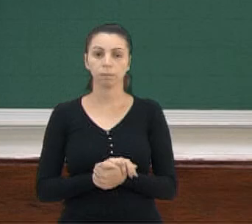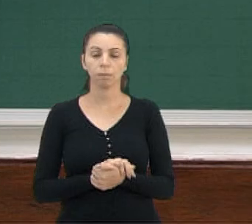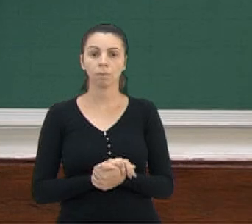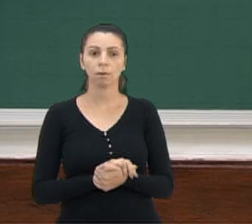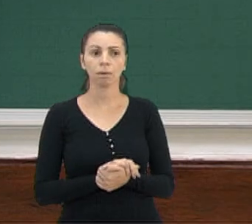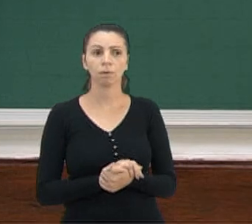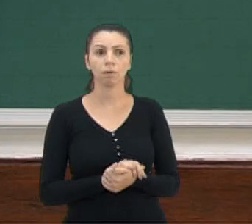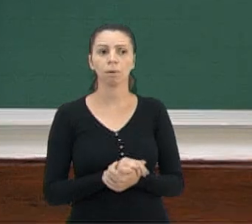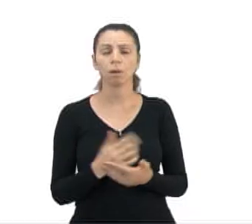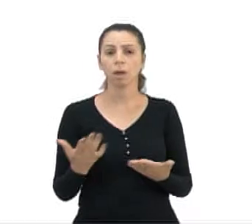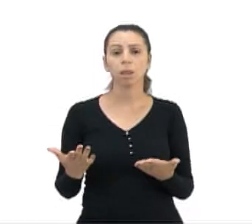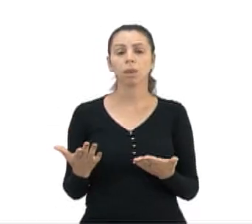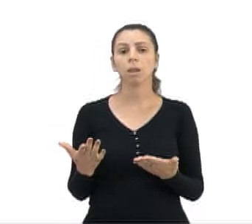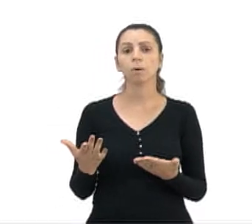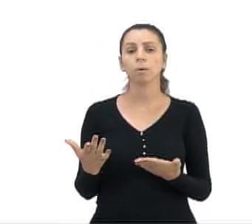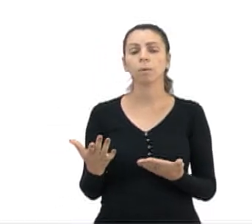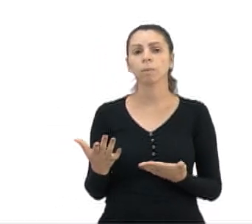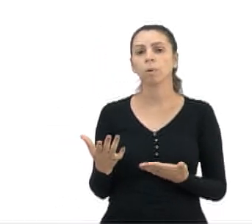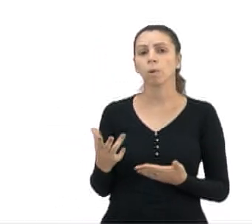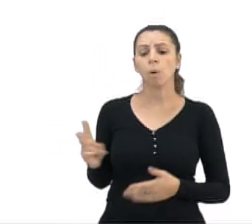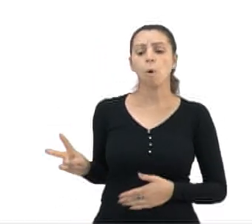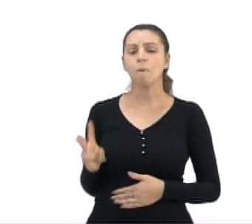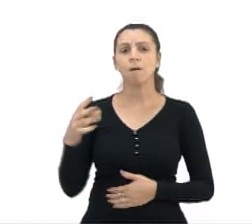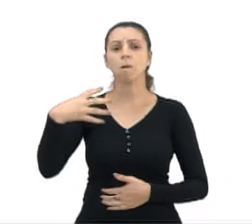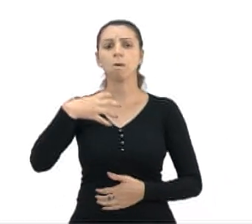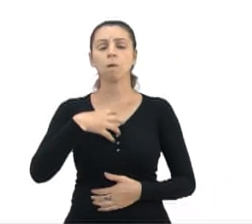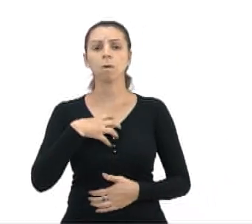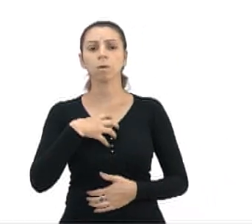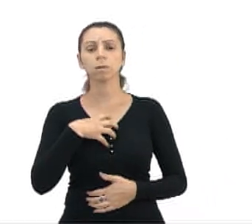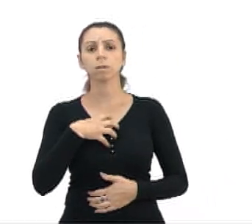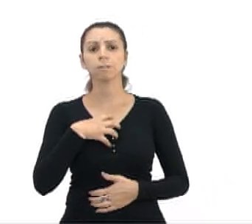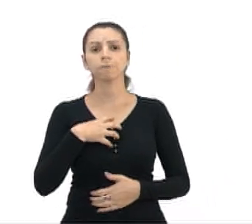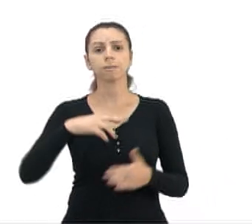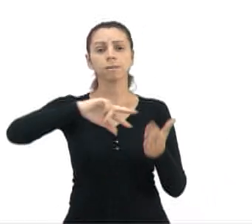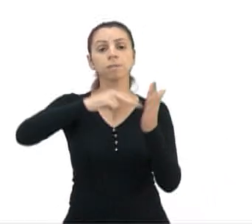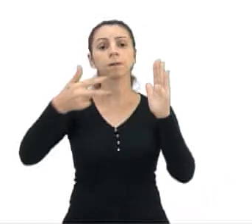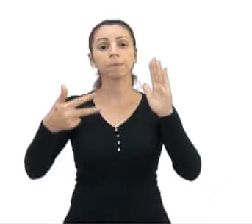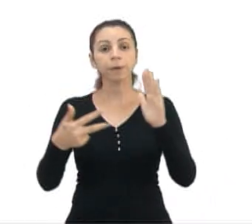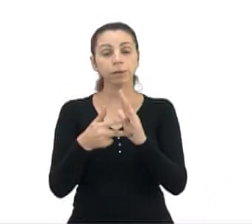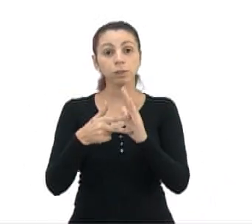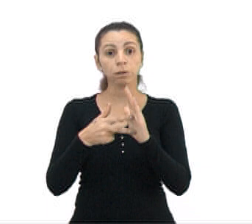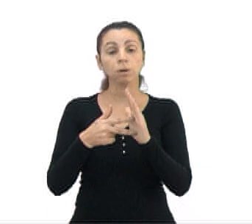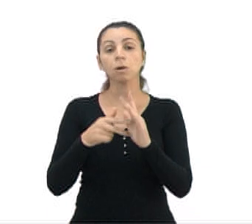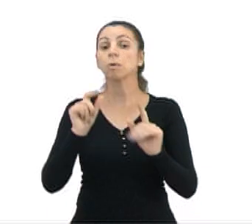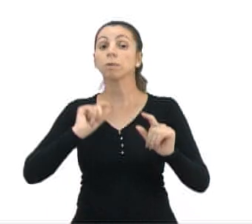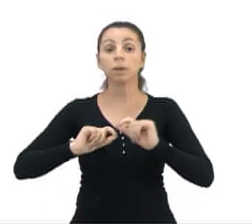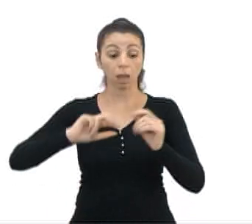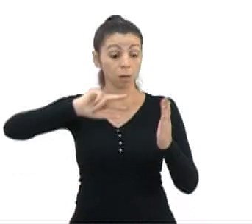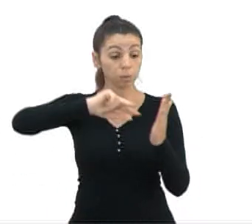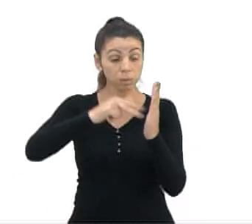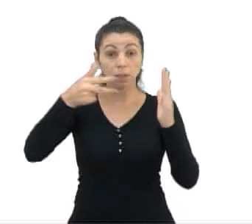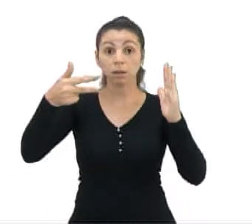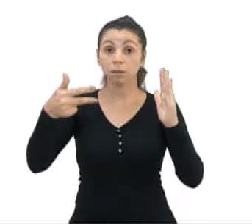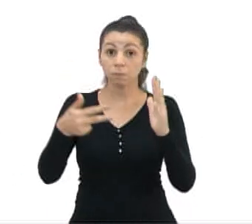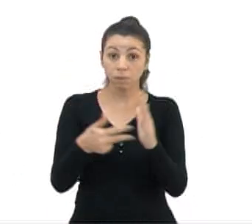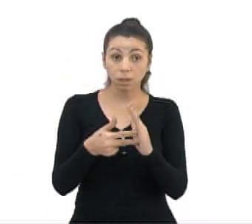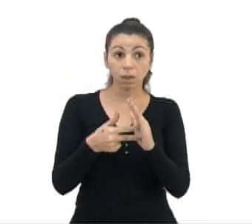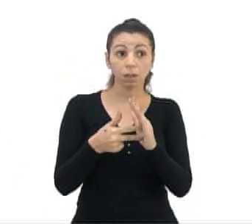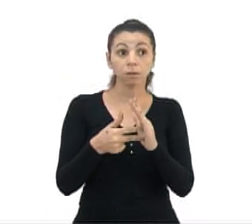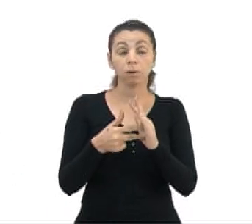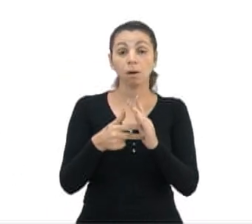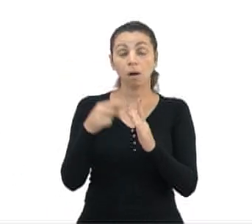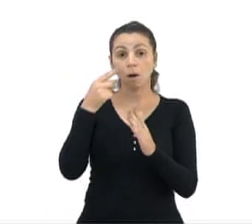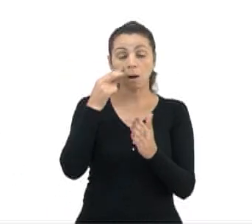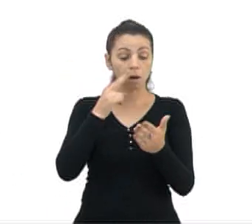Qual o valor semântico? Lembrem que valor semântico é o sentido das preposições nas expressões